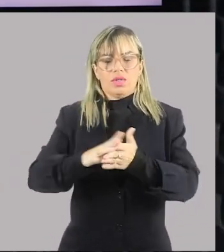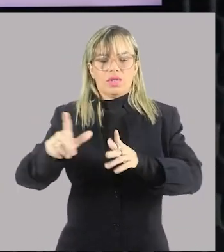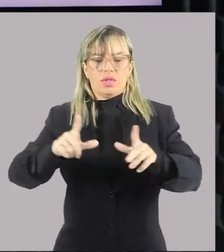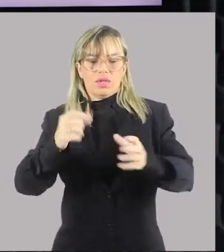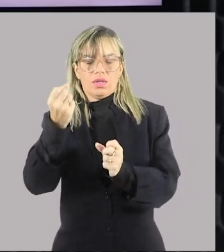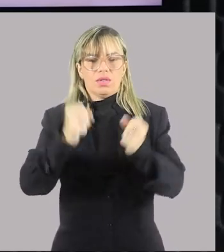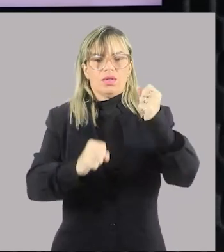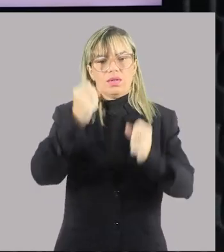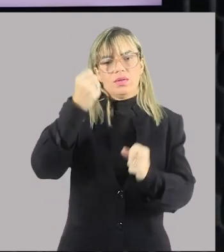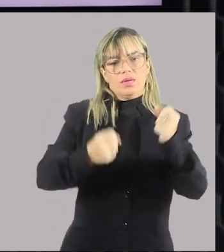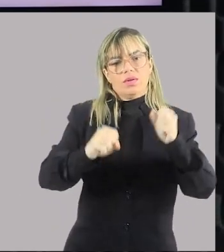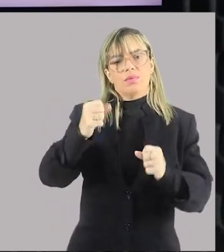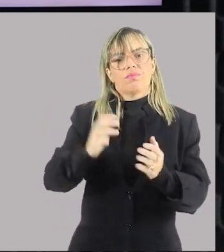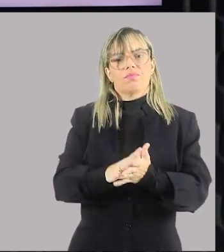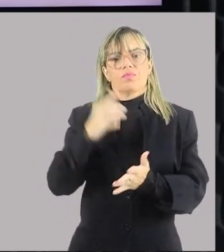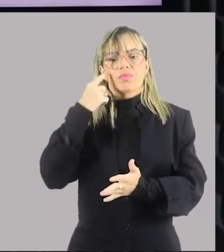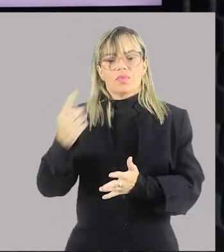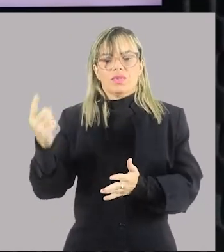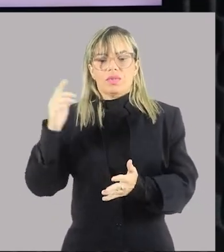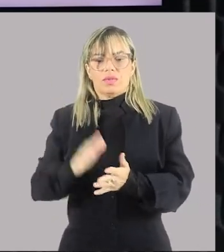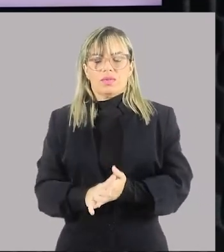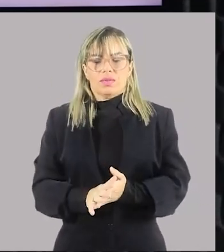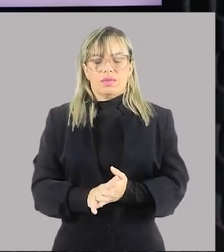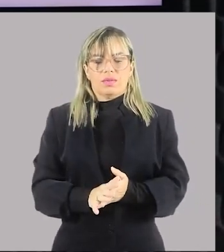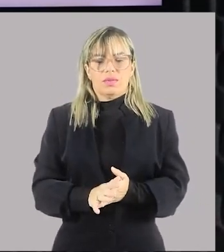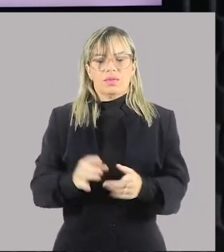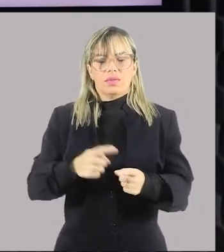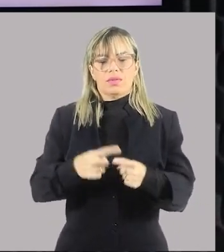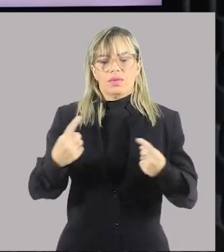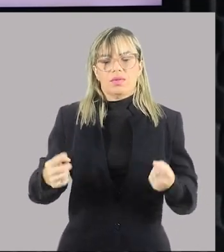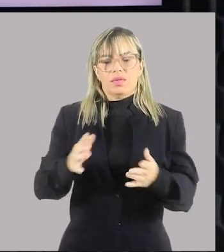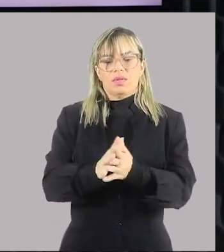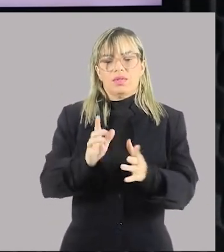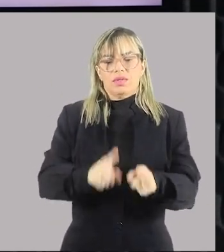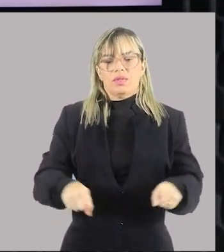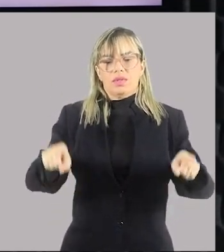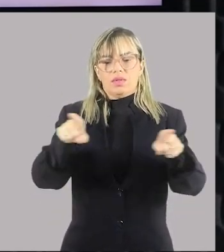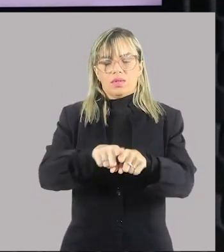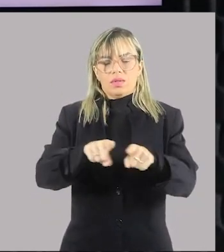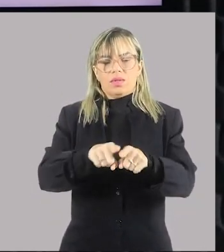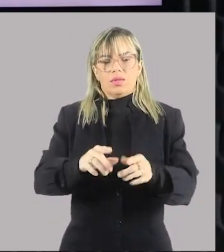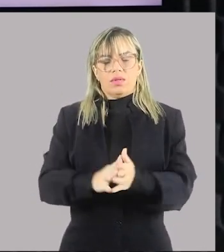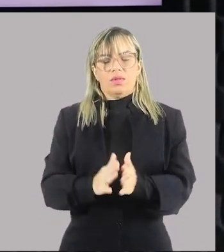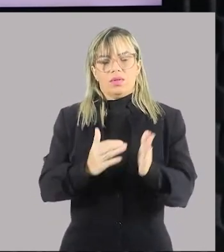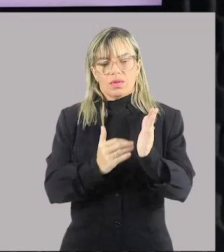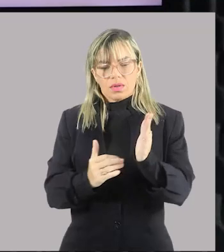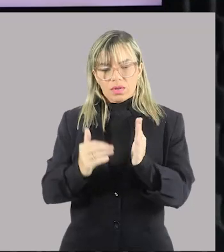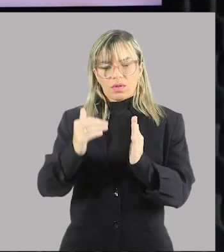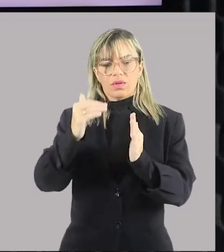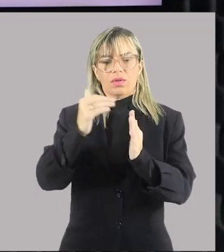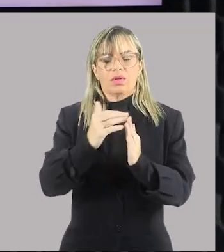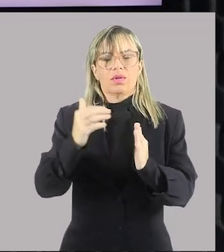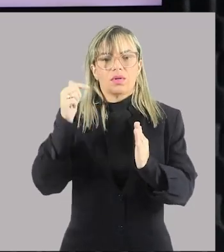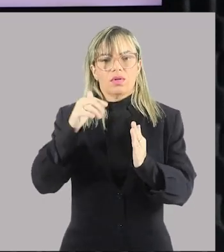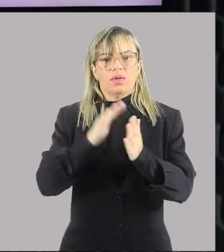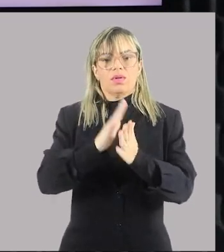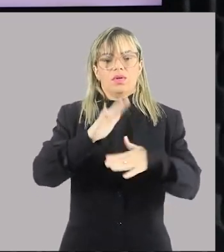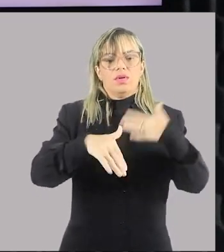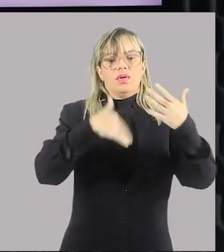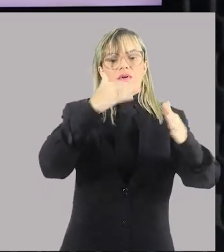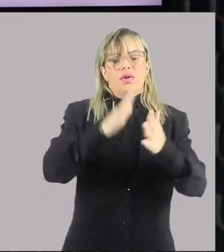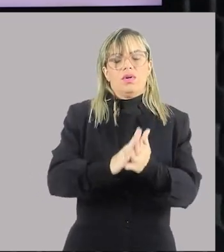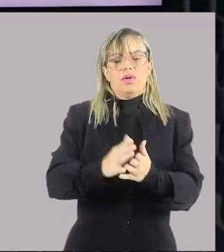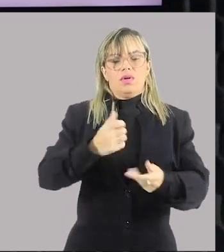industriais. Mas, ao mesmo tempo desse elevado crescimento econômico, ele também vai se dar devido à